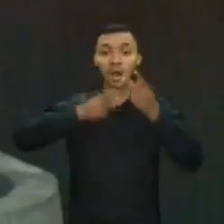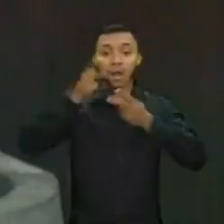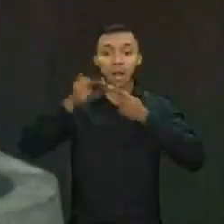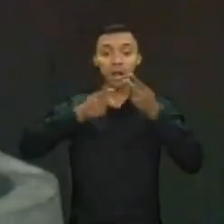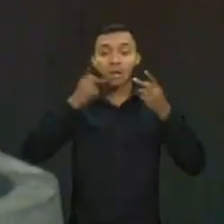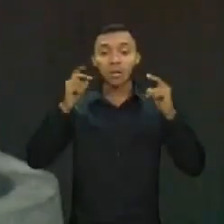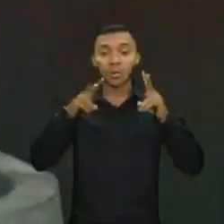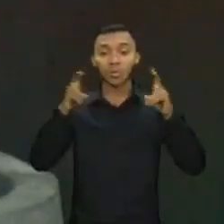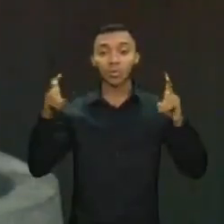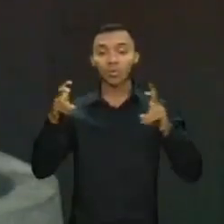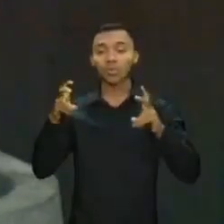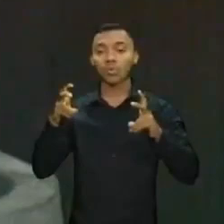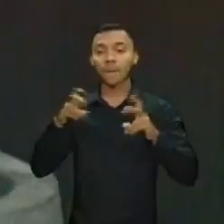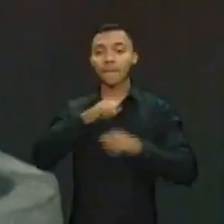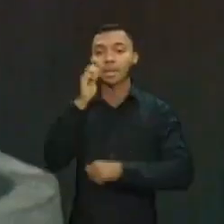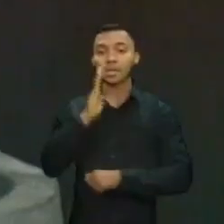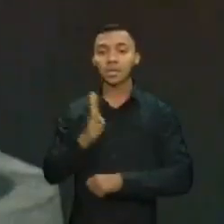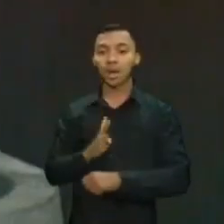Brasil.